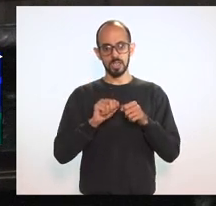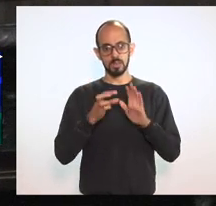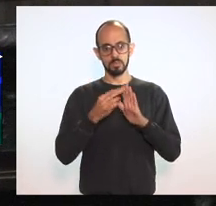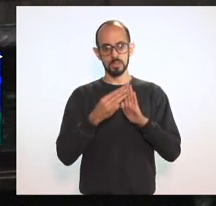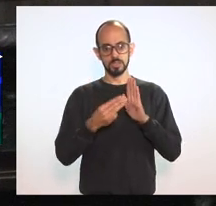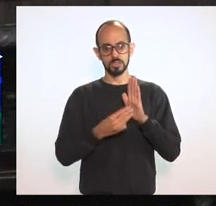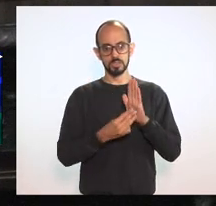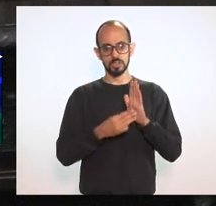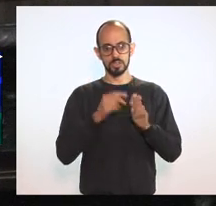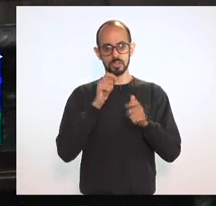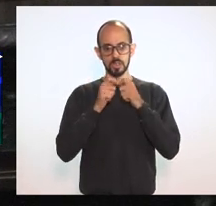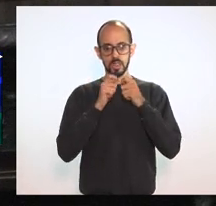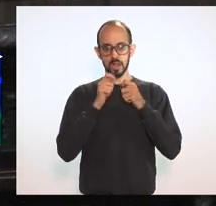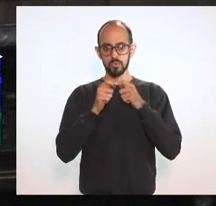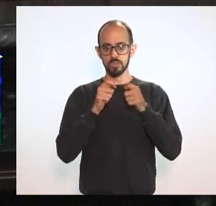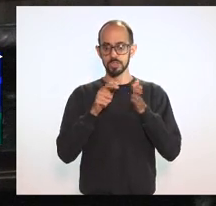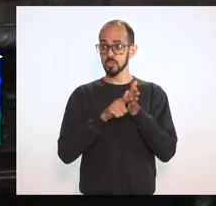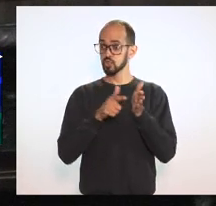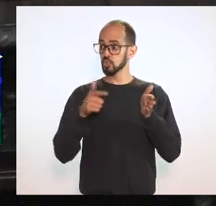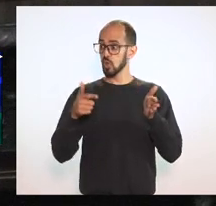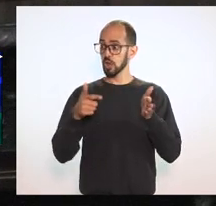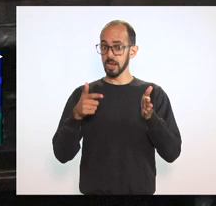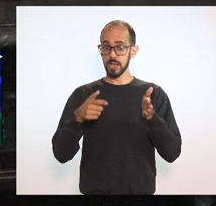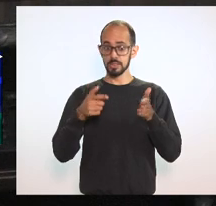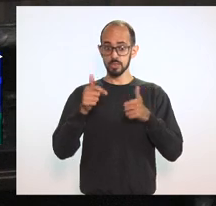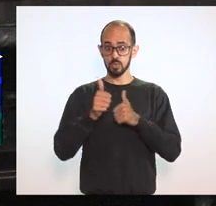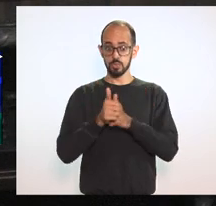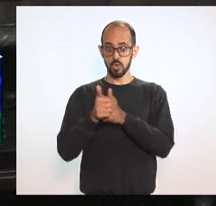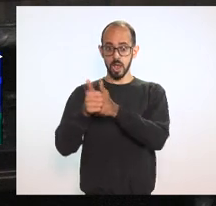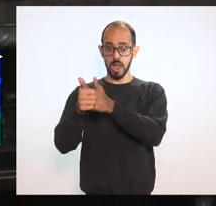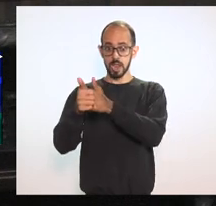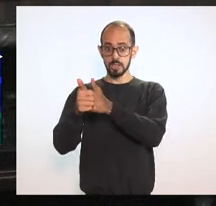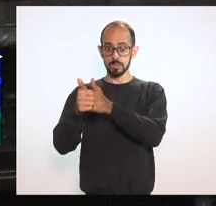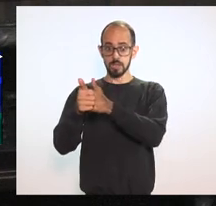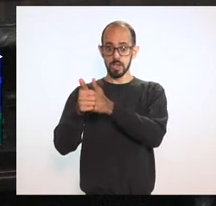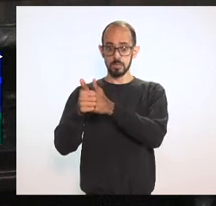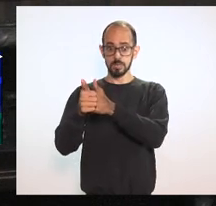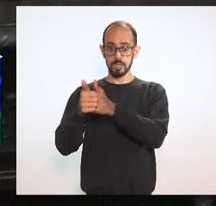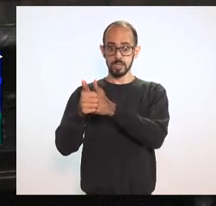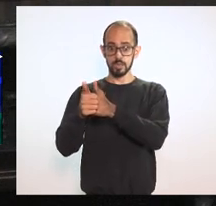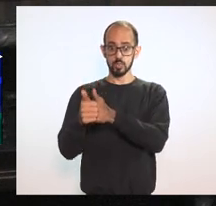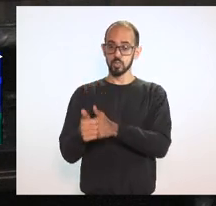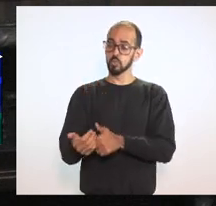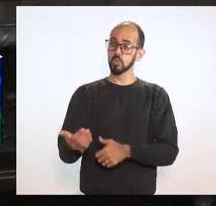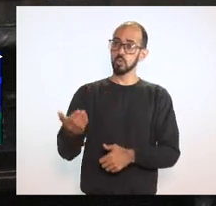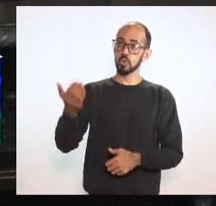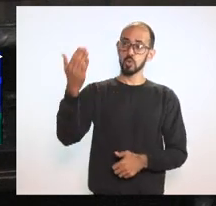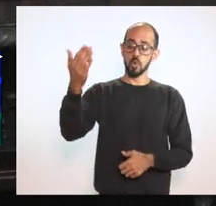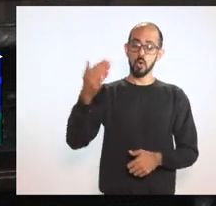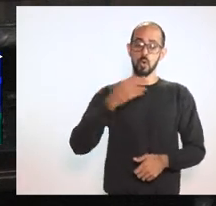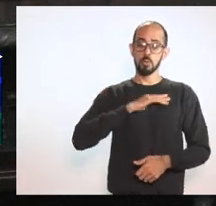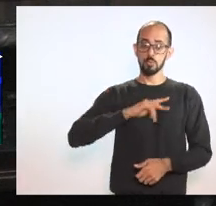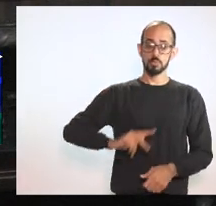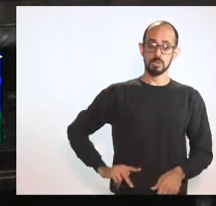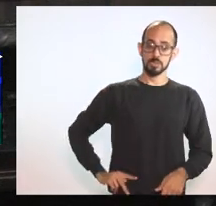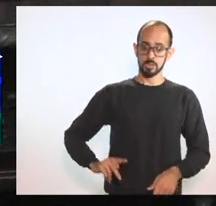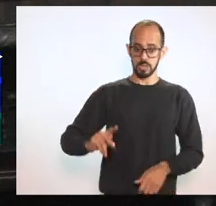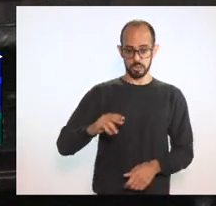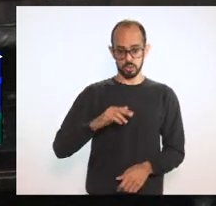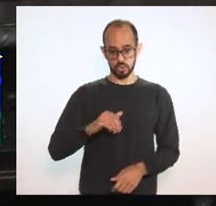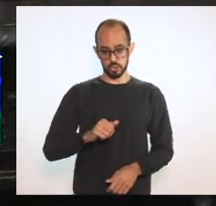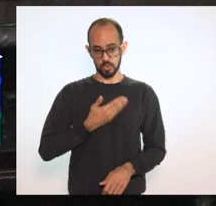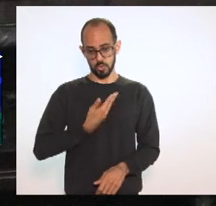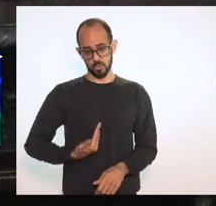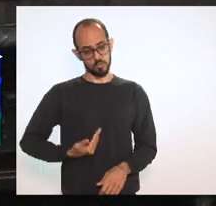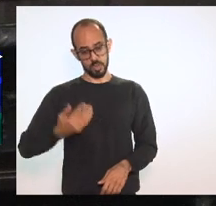dando entrevista grandes jornais sobre o seu alinhamento deputado Carlos minc sobre o seu alinhamento com o governo federal eu não